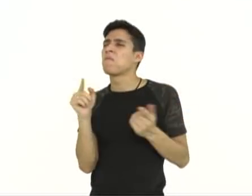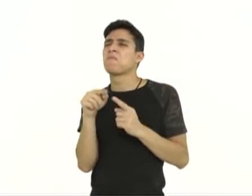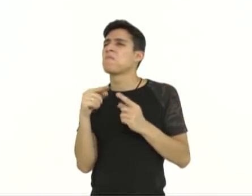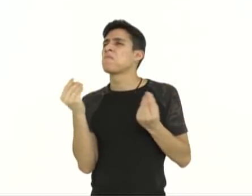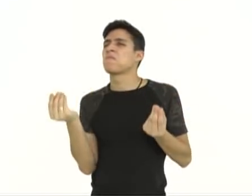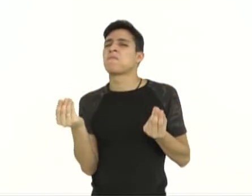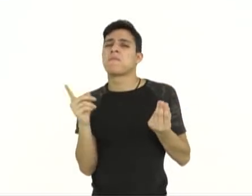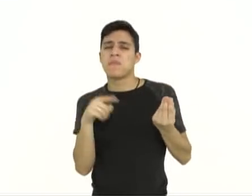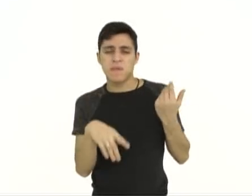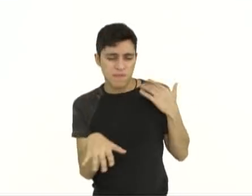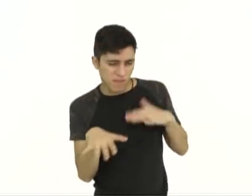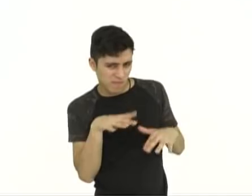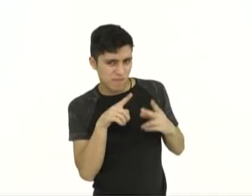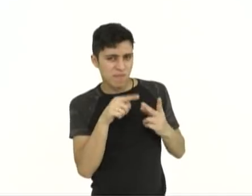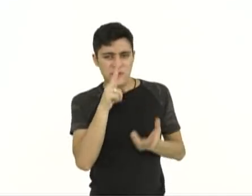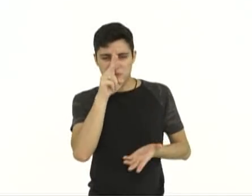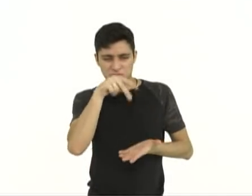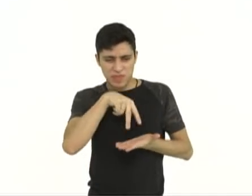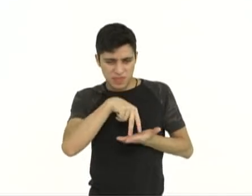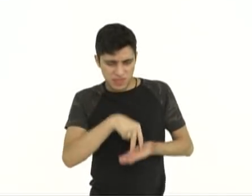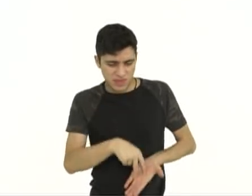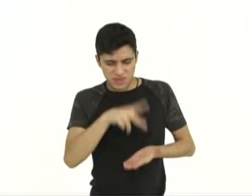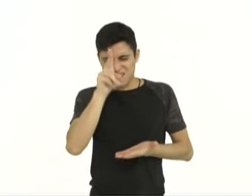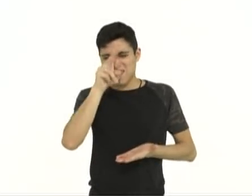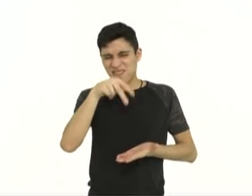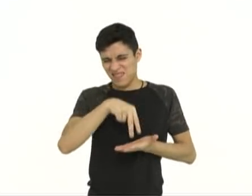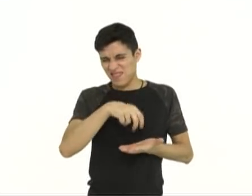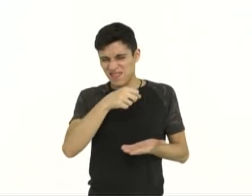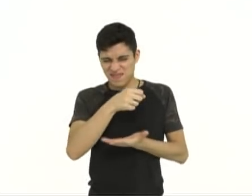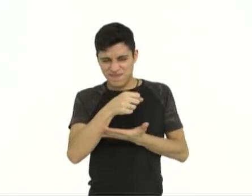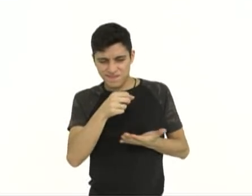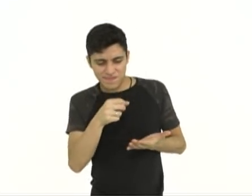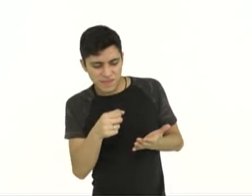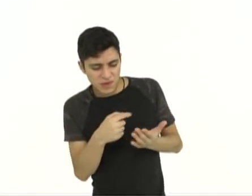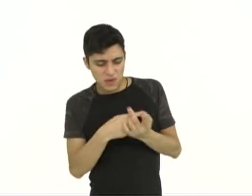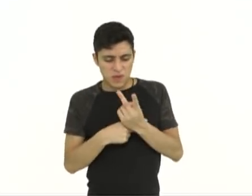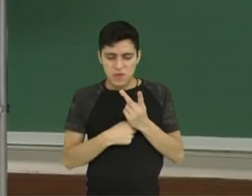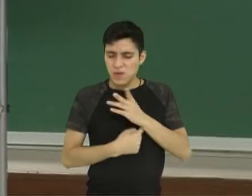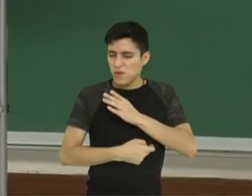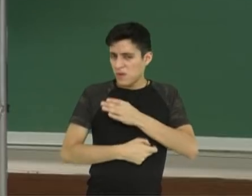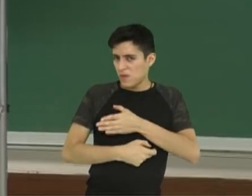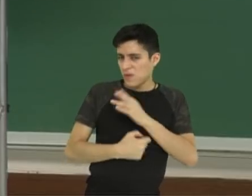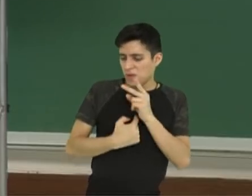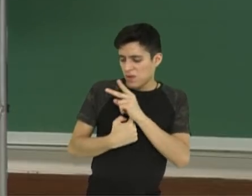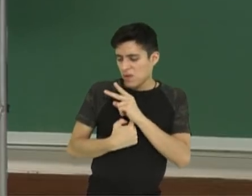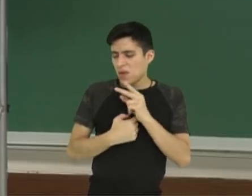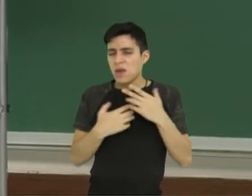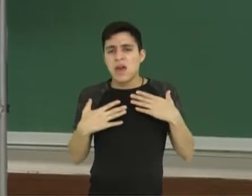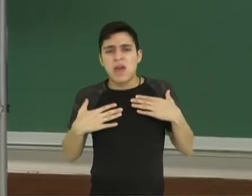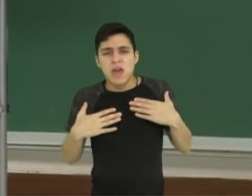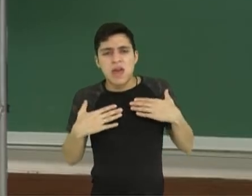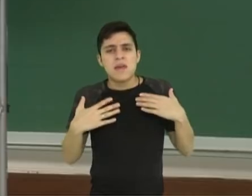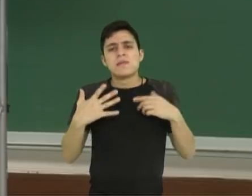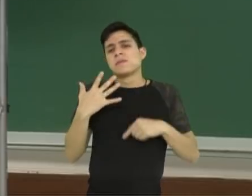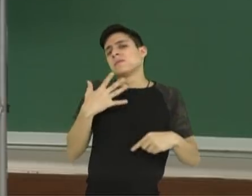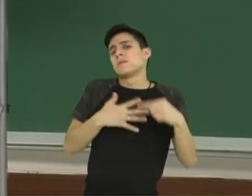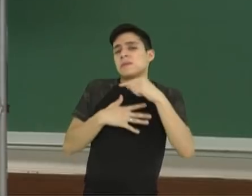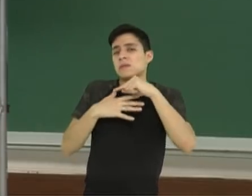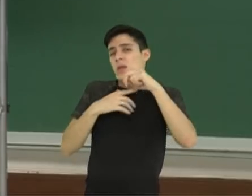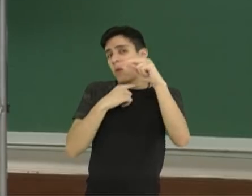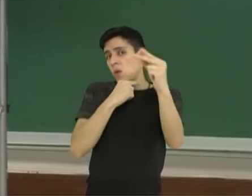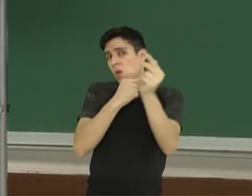movimentação, sustentação, protege os órgãos internos, coração, pulmão, entre outros,